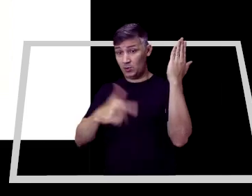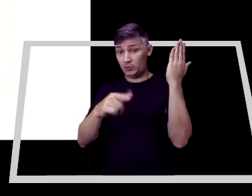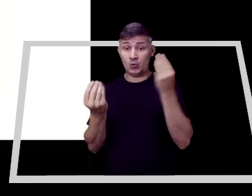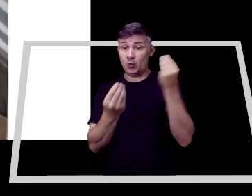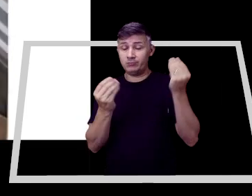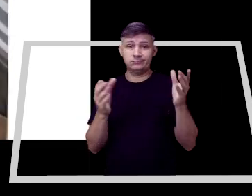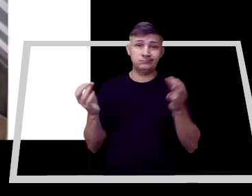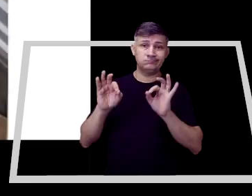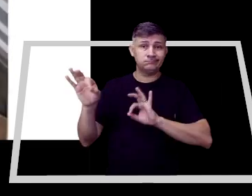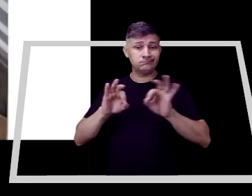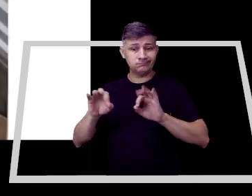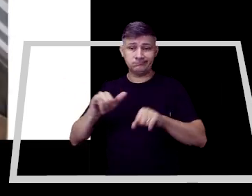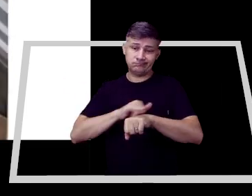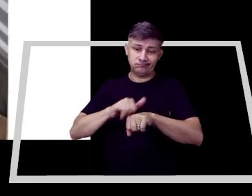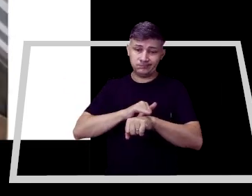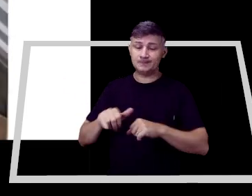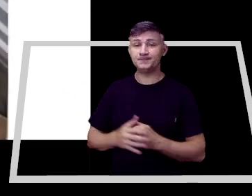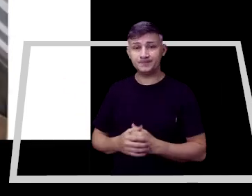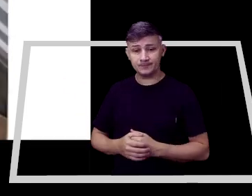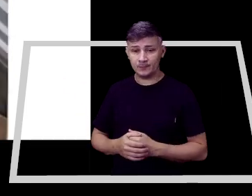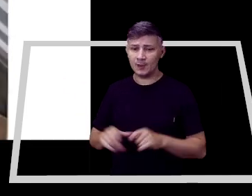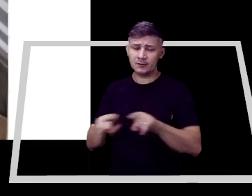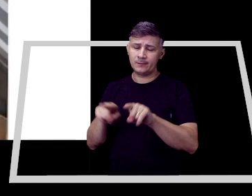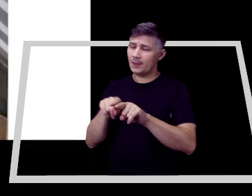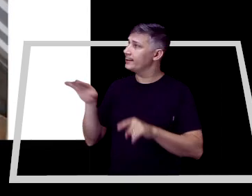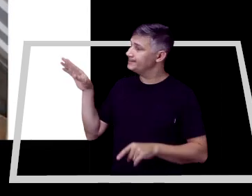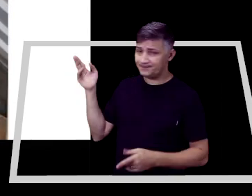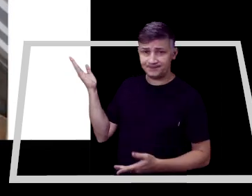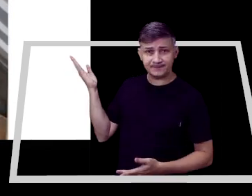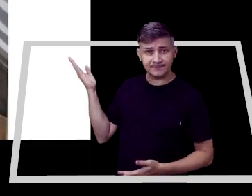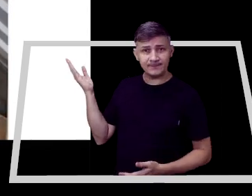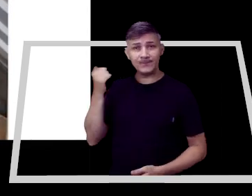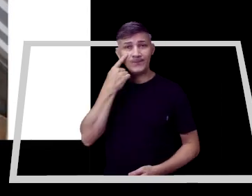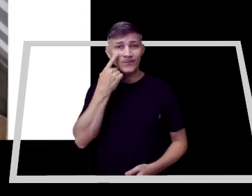encaixar. Um pouco daquela